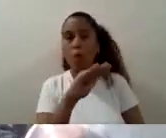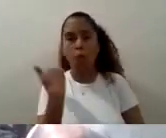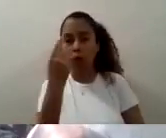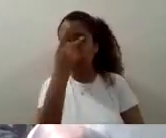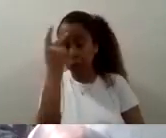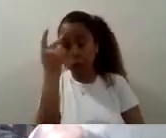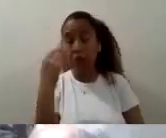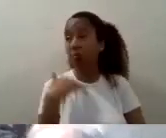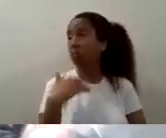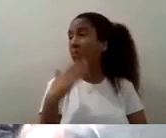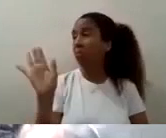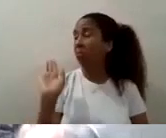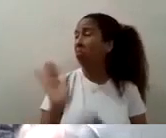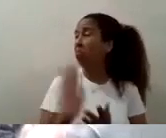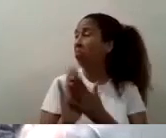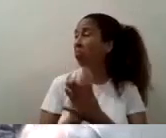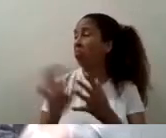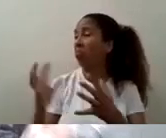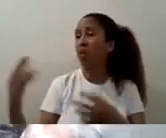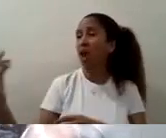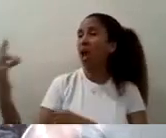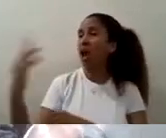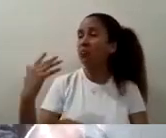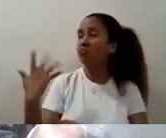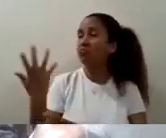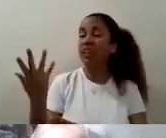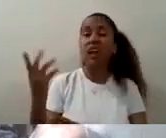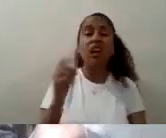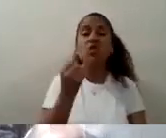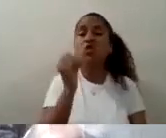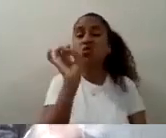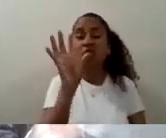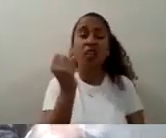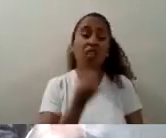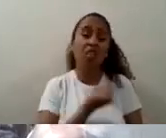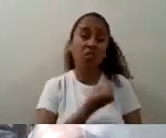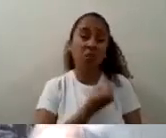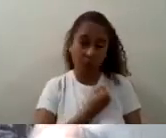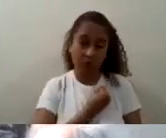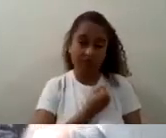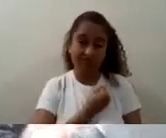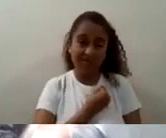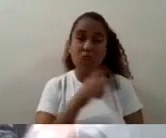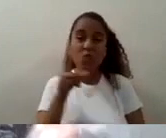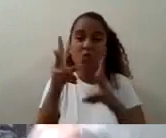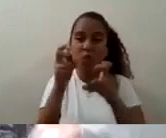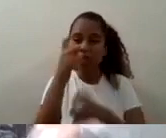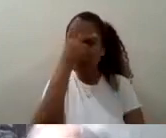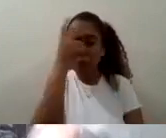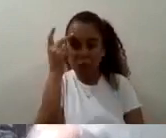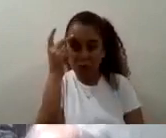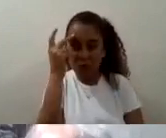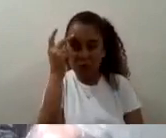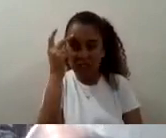comove. Essas pessoas são tratadas como estatísticas e não pelo fato delas